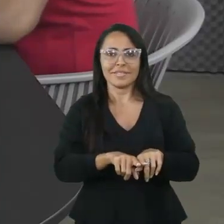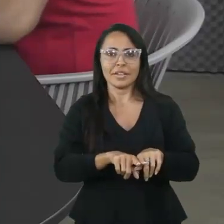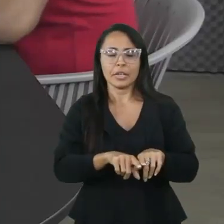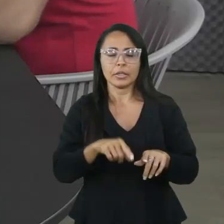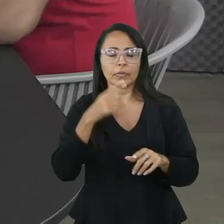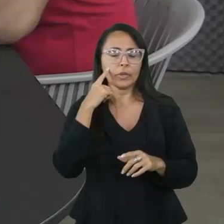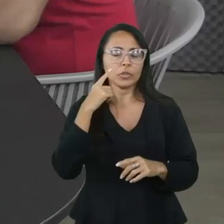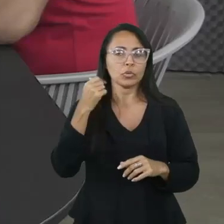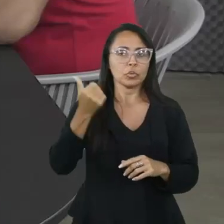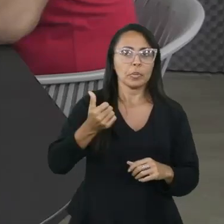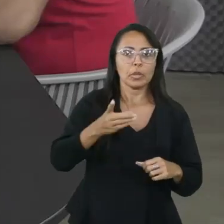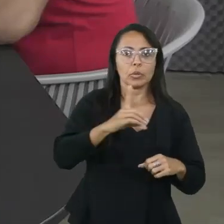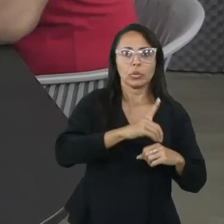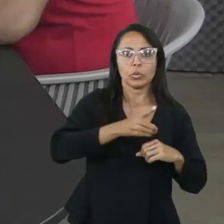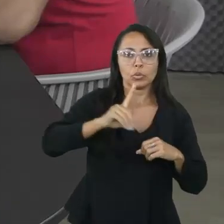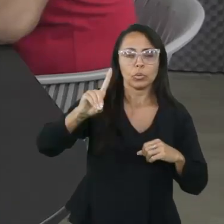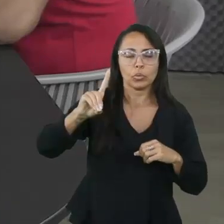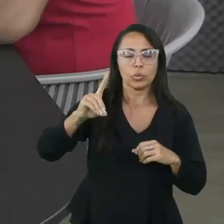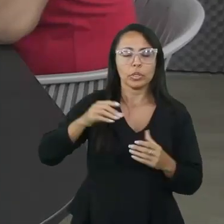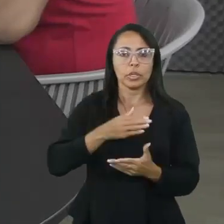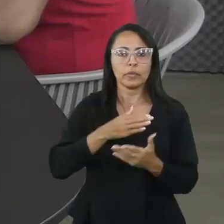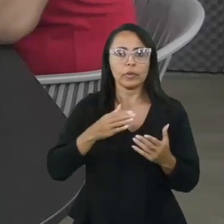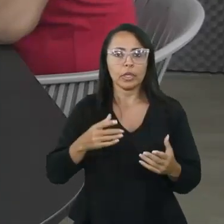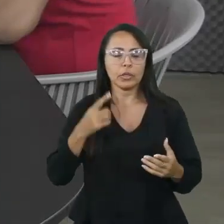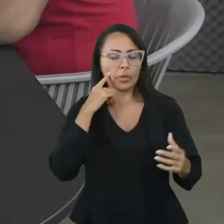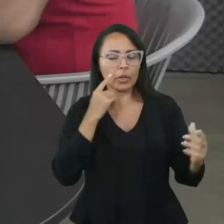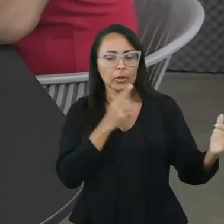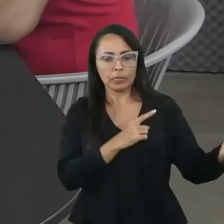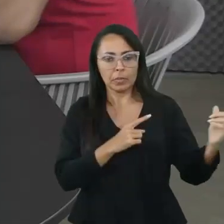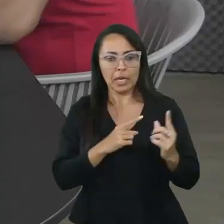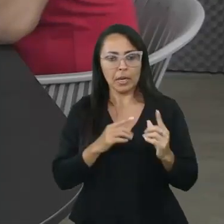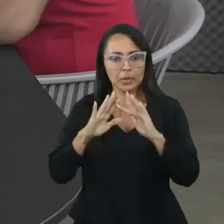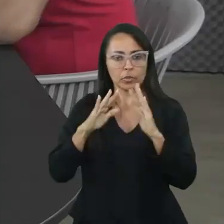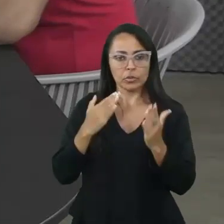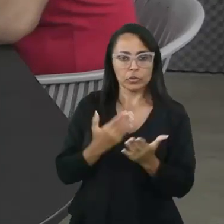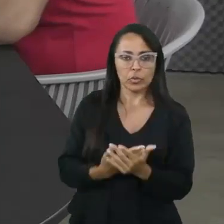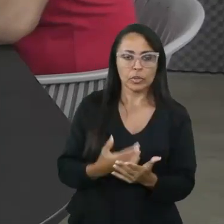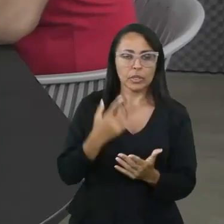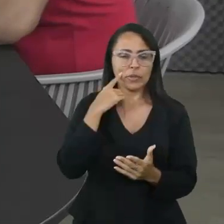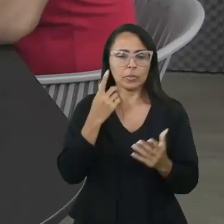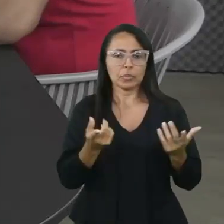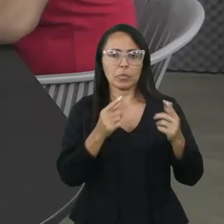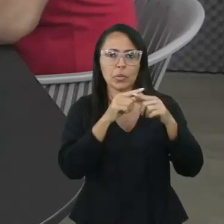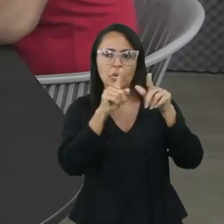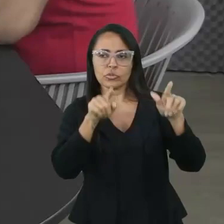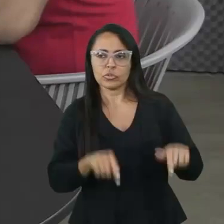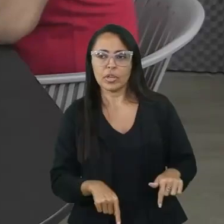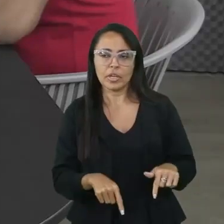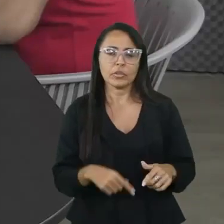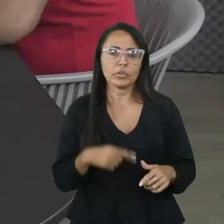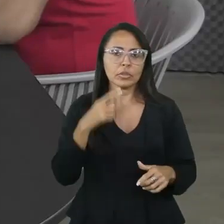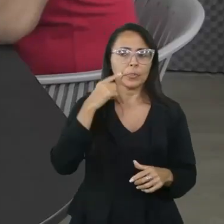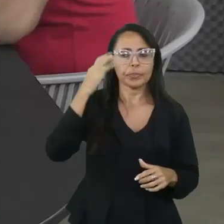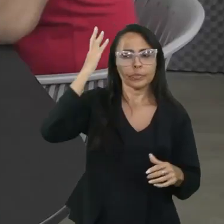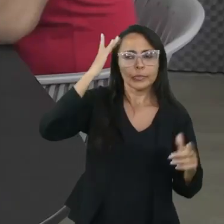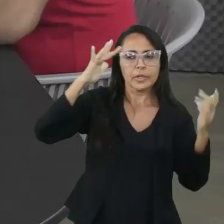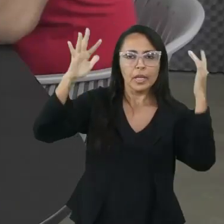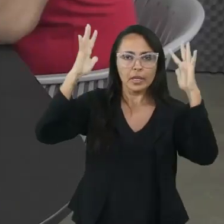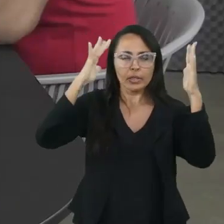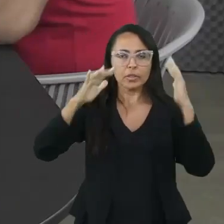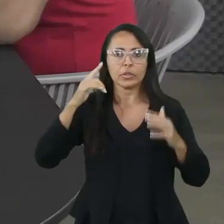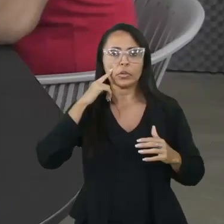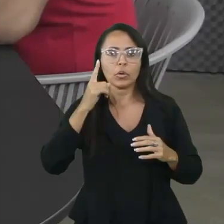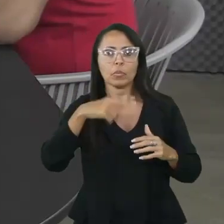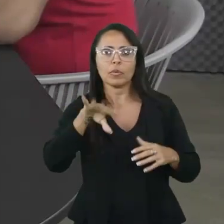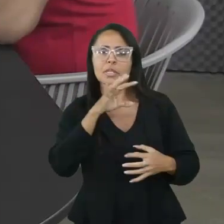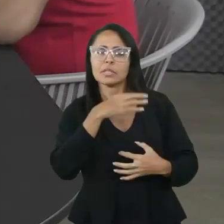doutores de lá vindo para a tua escola, chegando lá trazendo conhecimento, trazendo projetos, trazendo coisas, trazendo ideias para você. Como é que você se